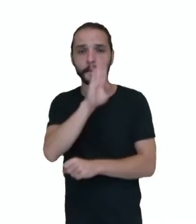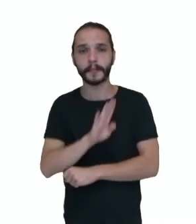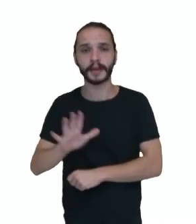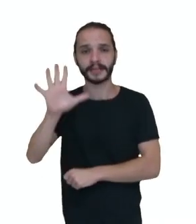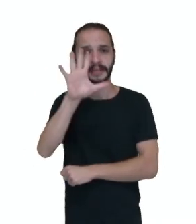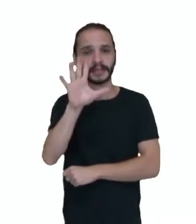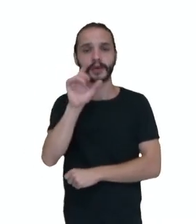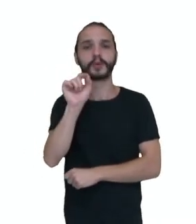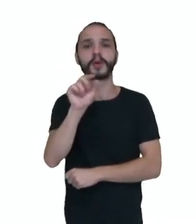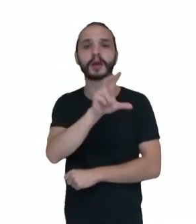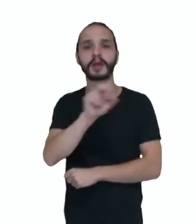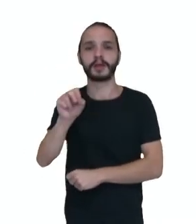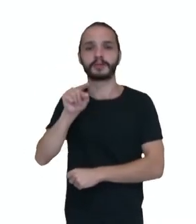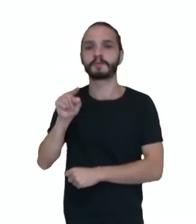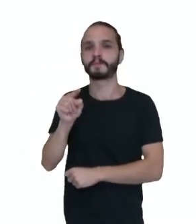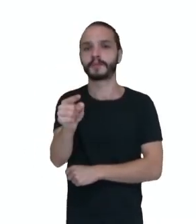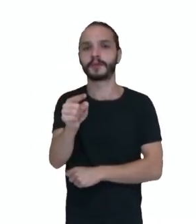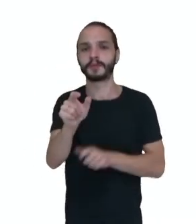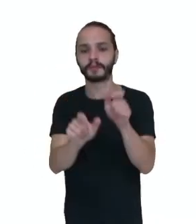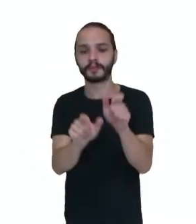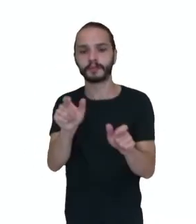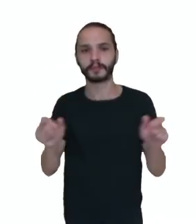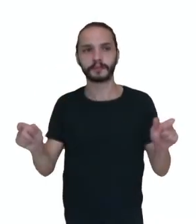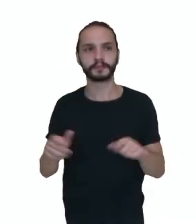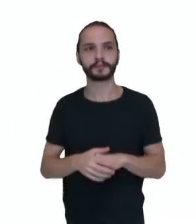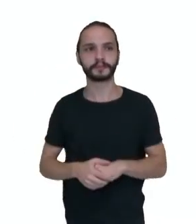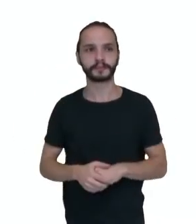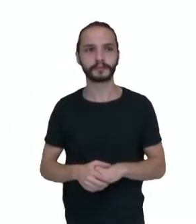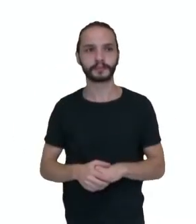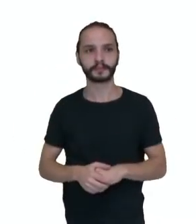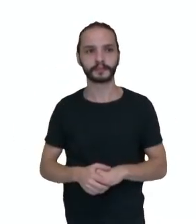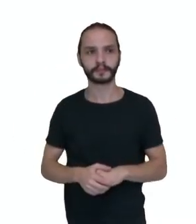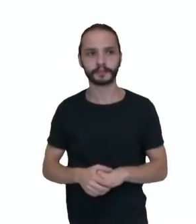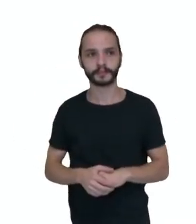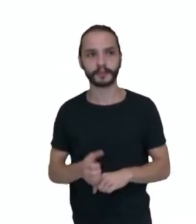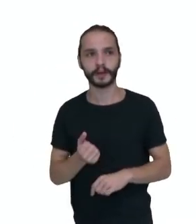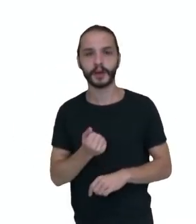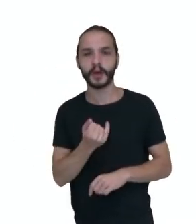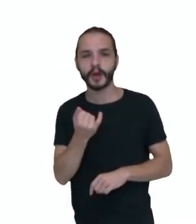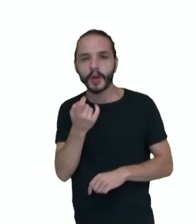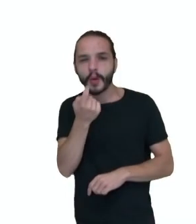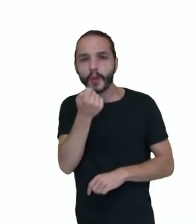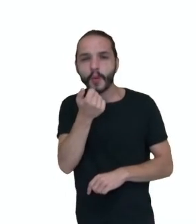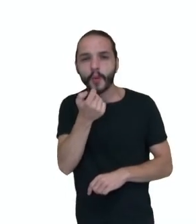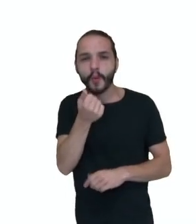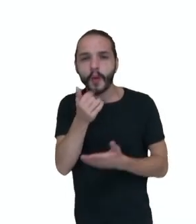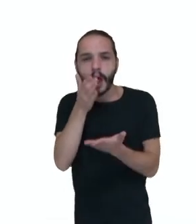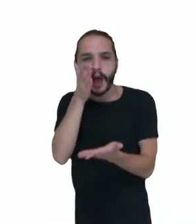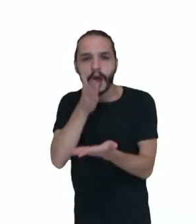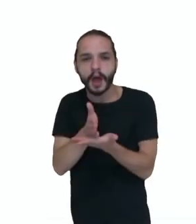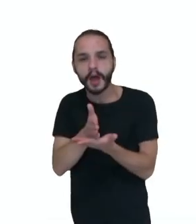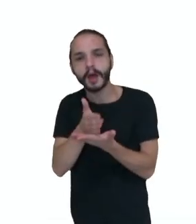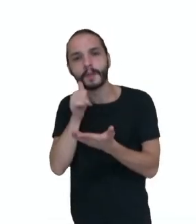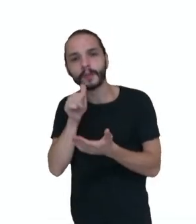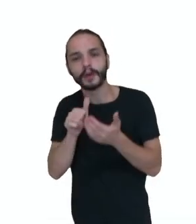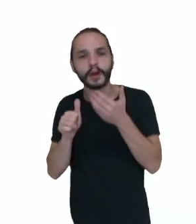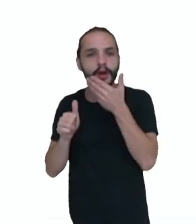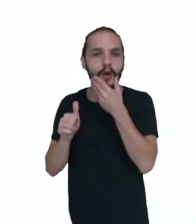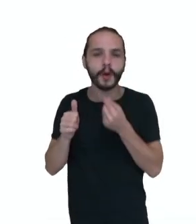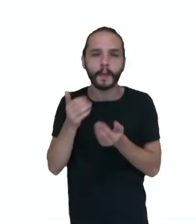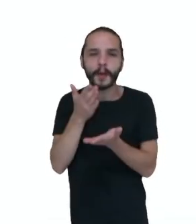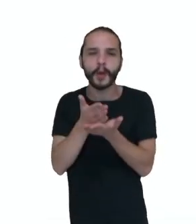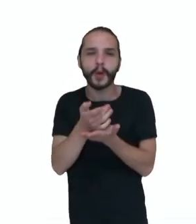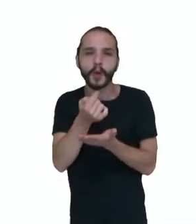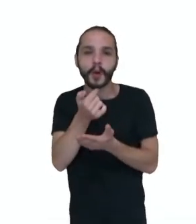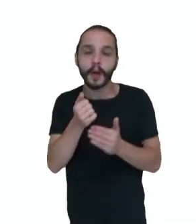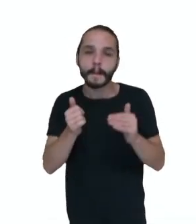mil, né? Aqui nós temos o número de mulheres quase ali a metade, né, do total. Um